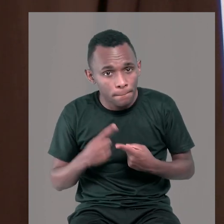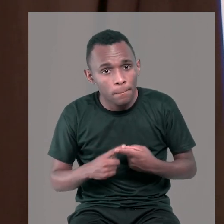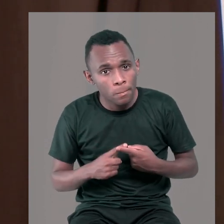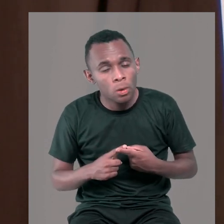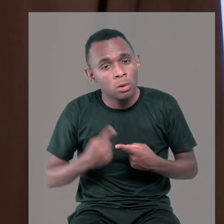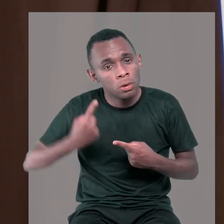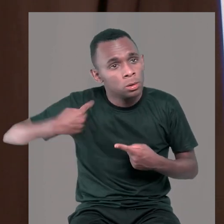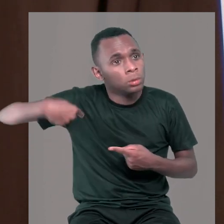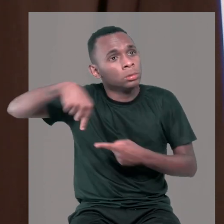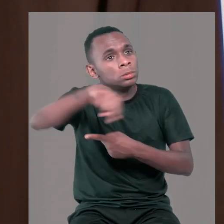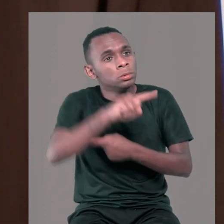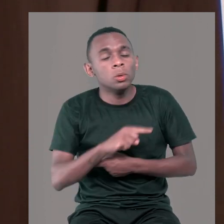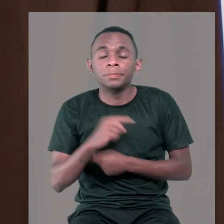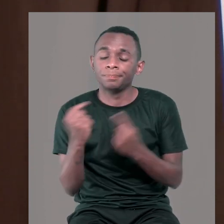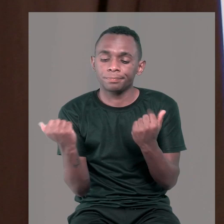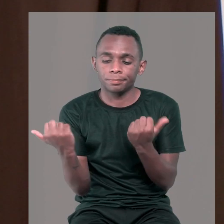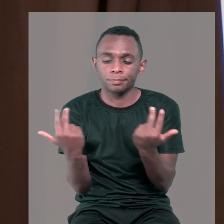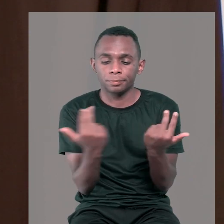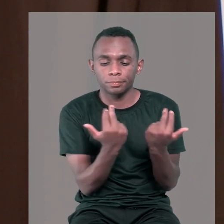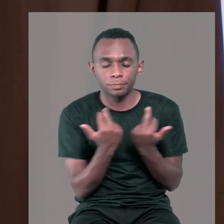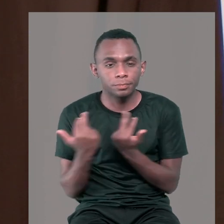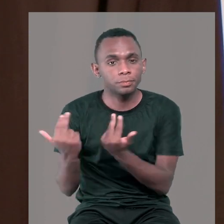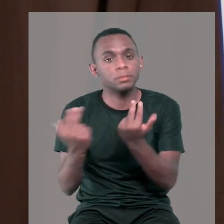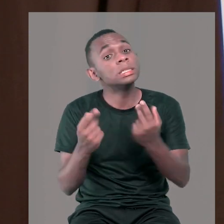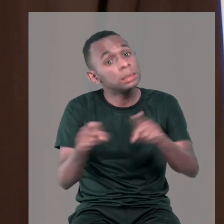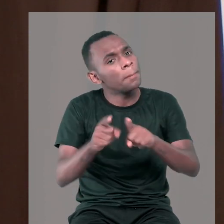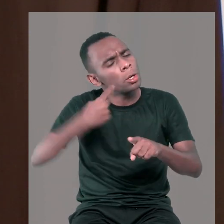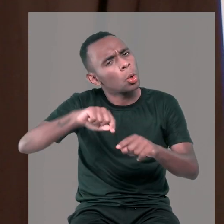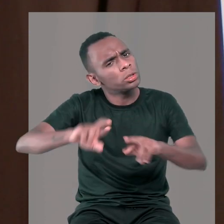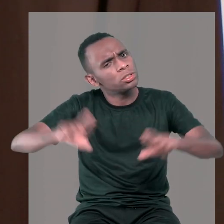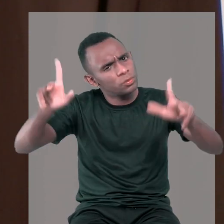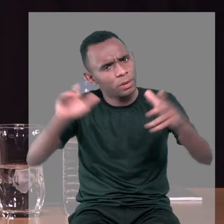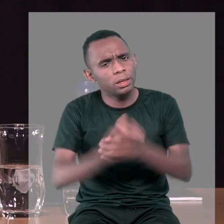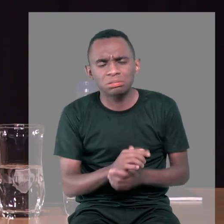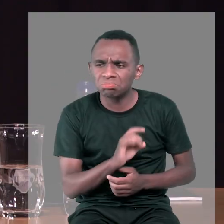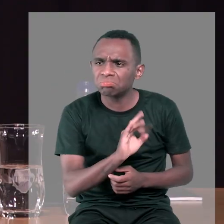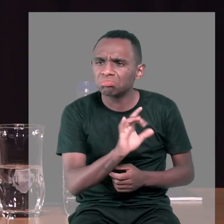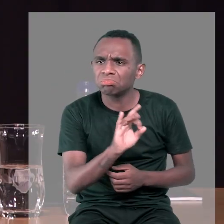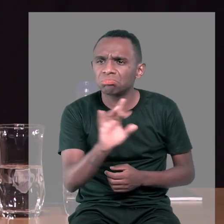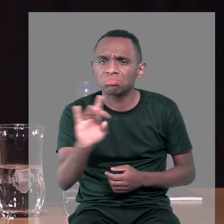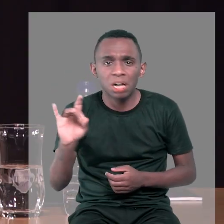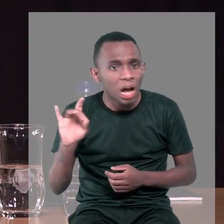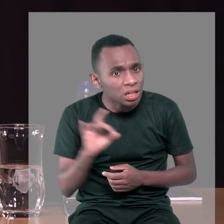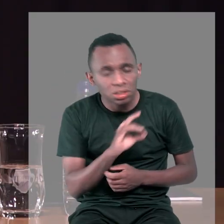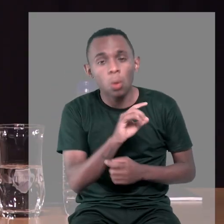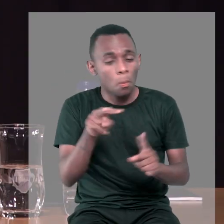cada um de nós guarda com os outros uma relação de identidade. Somos